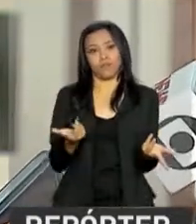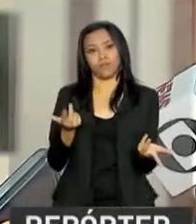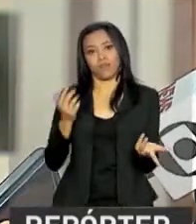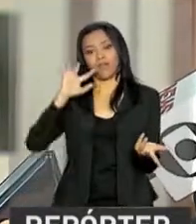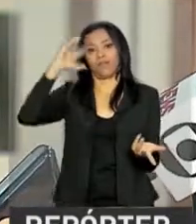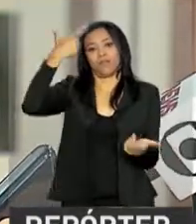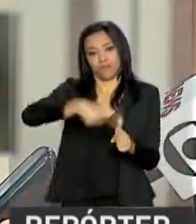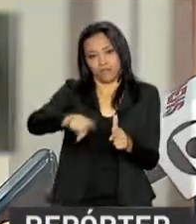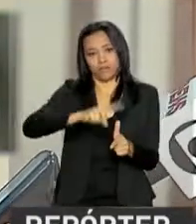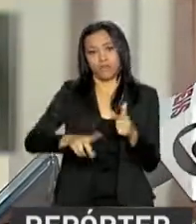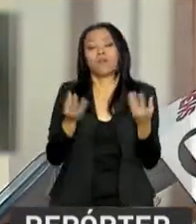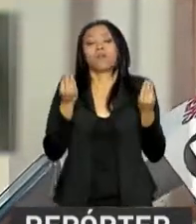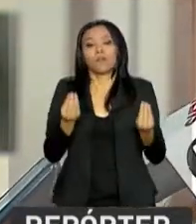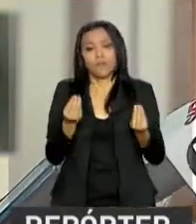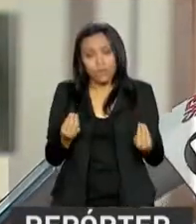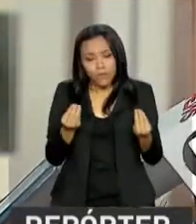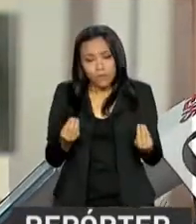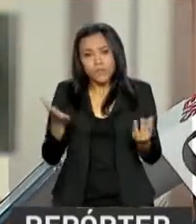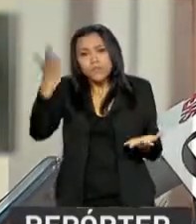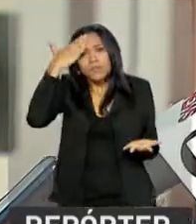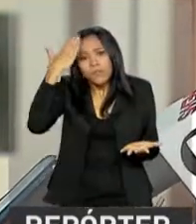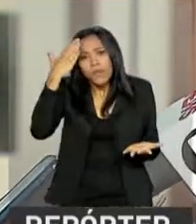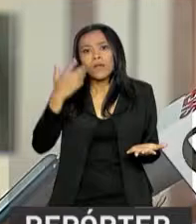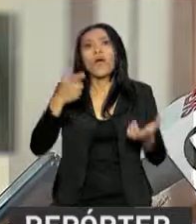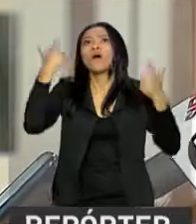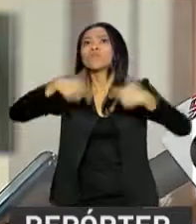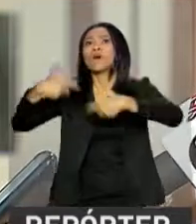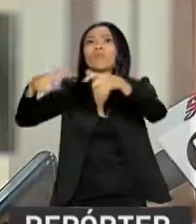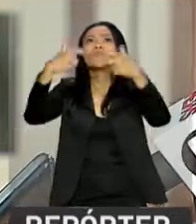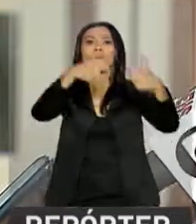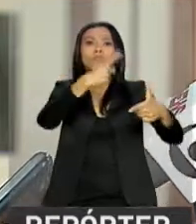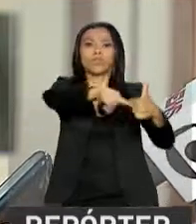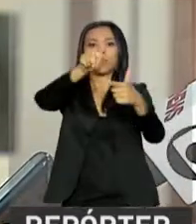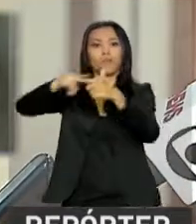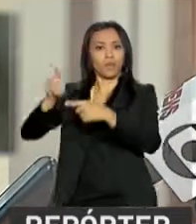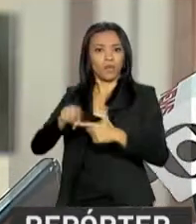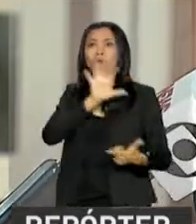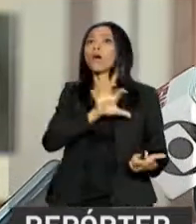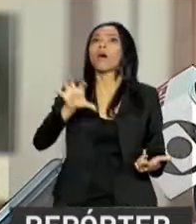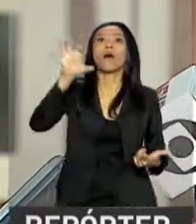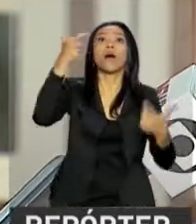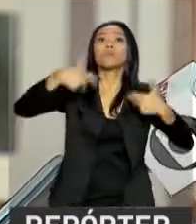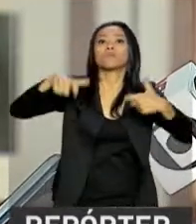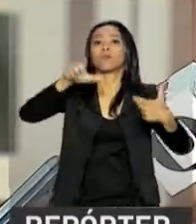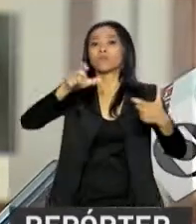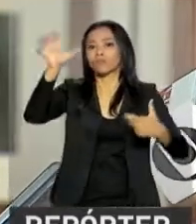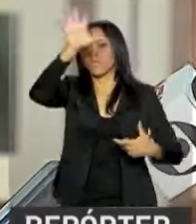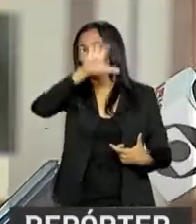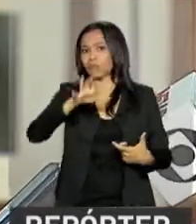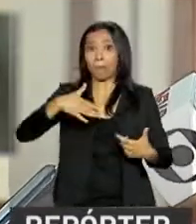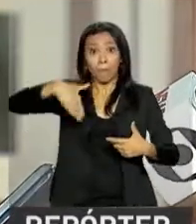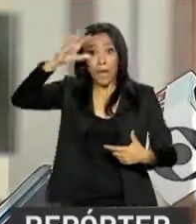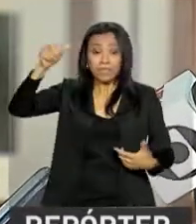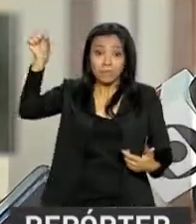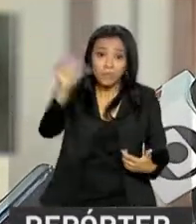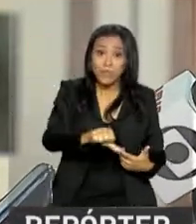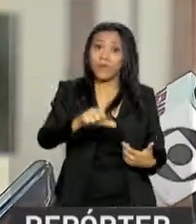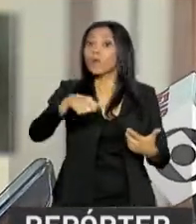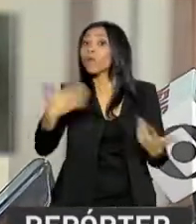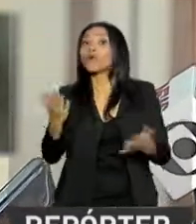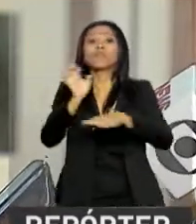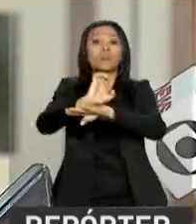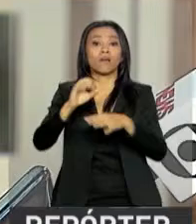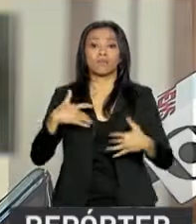atacar o problema? Como é que nós podemos saber aonde o problema se manifesta, em que territórios, aonde ele é maior, em que município, em que